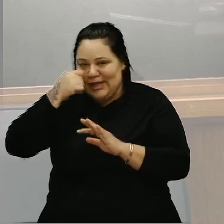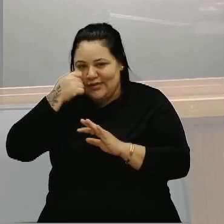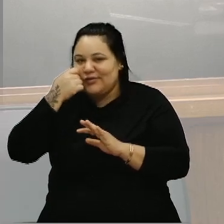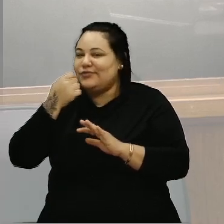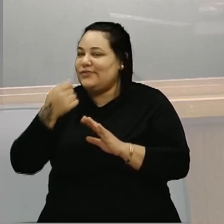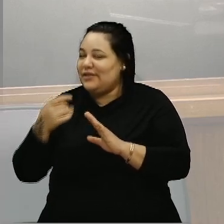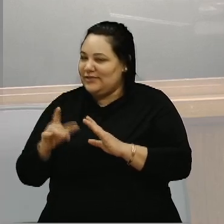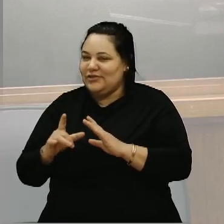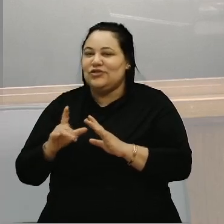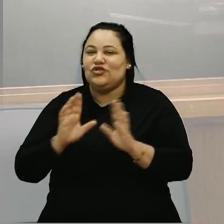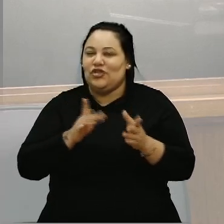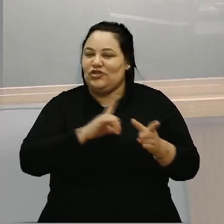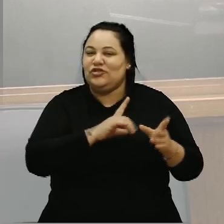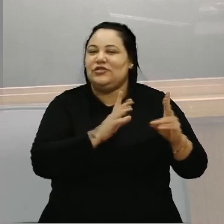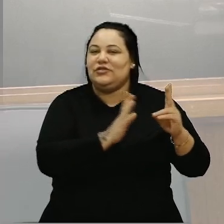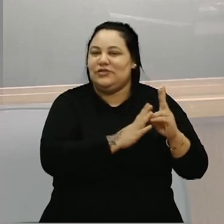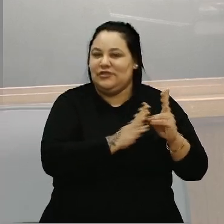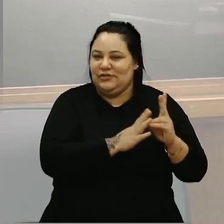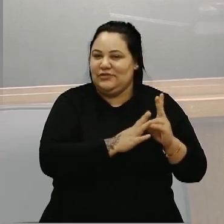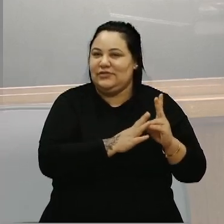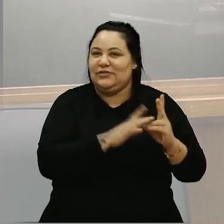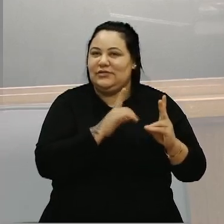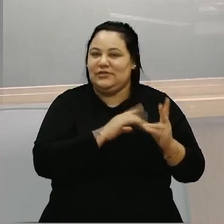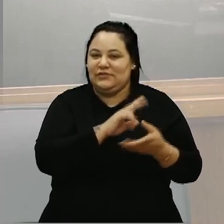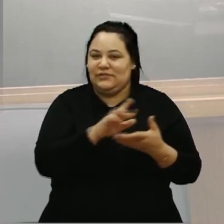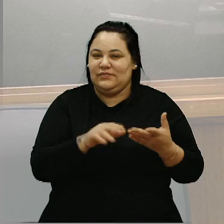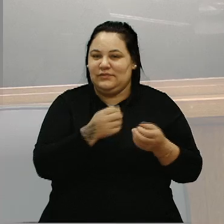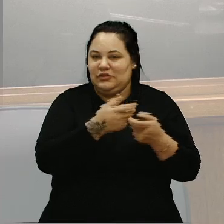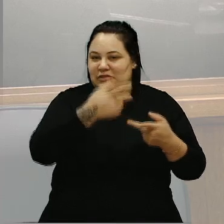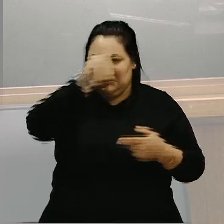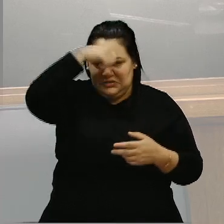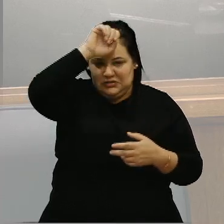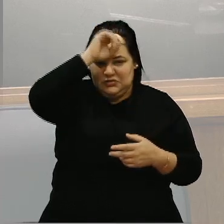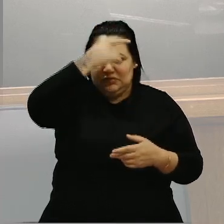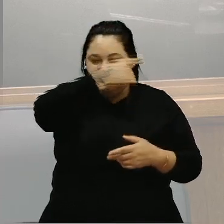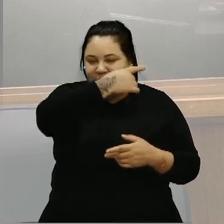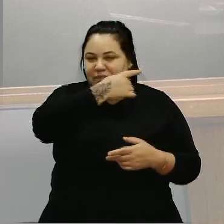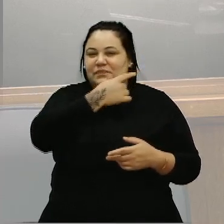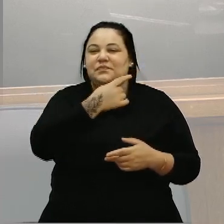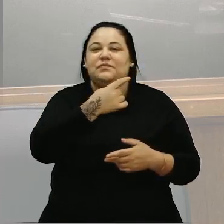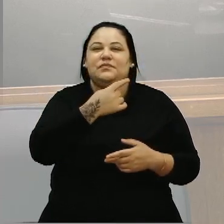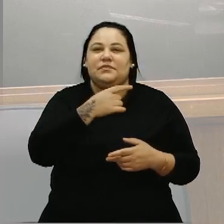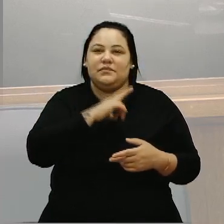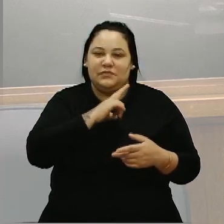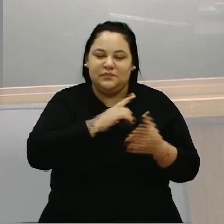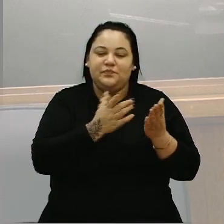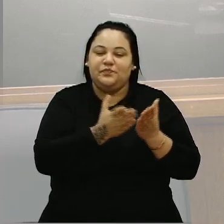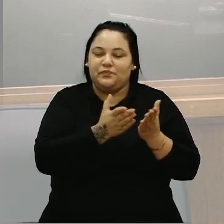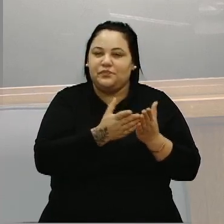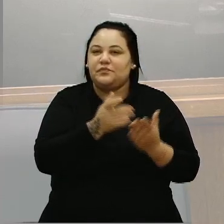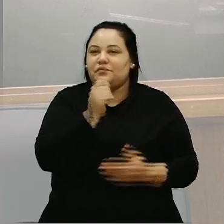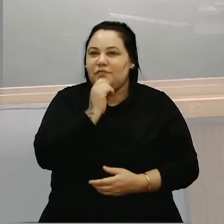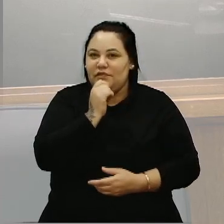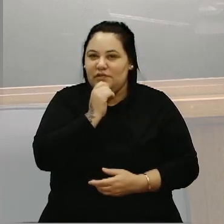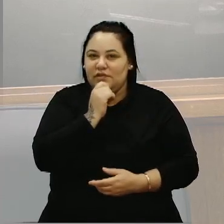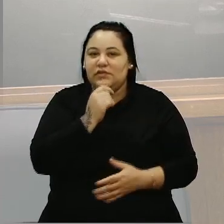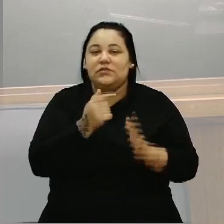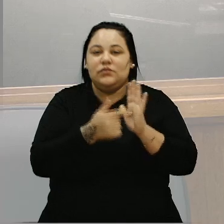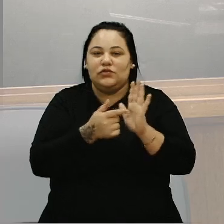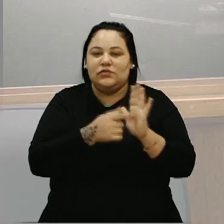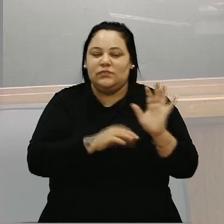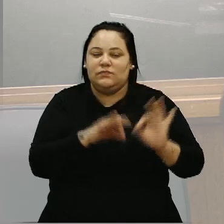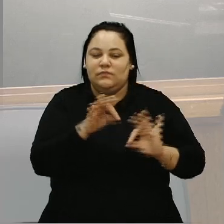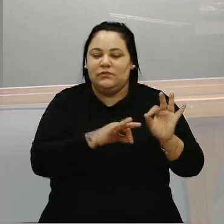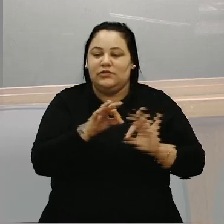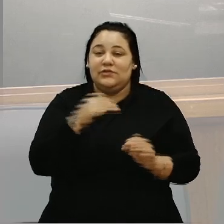que no LEPARC da UX há uma série de materiais arqueológicos lá para serem estudados ainda, que remontam à